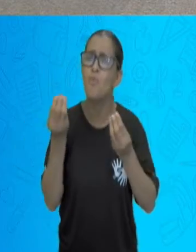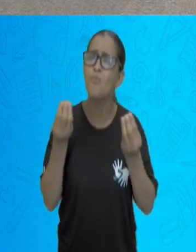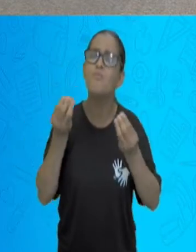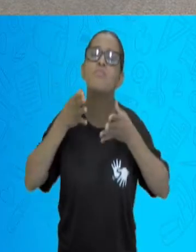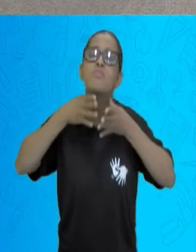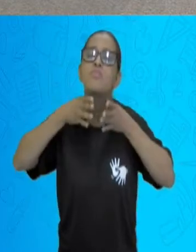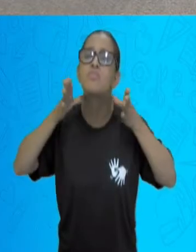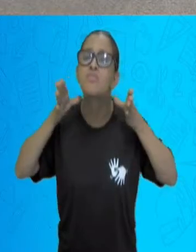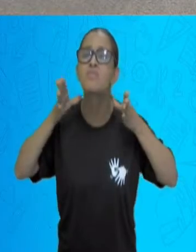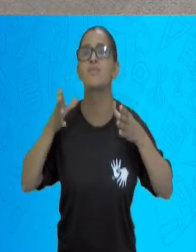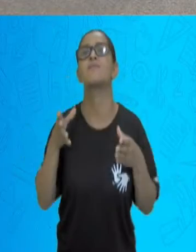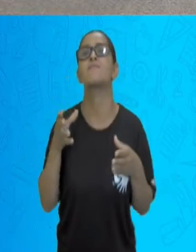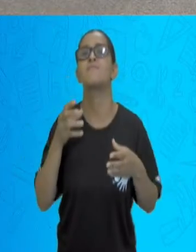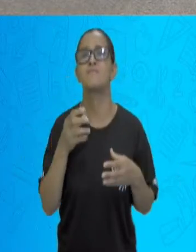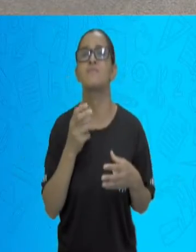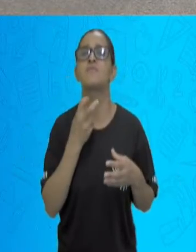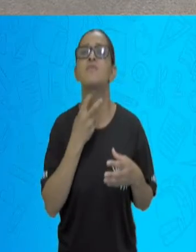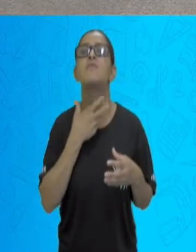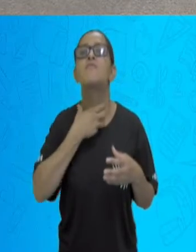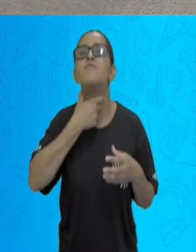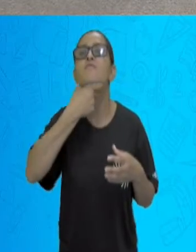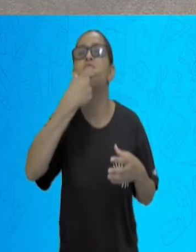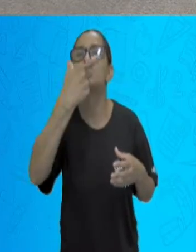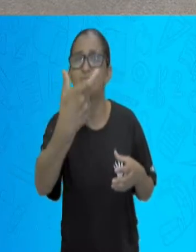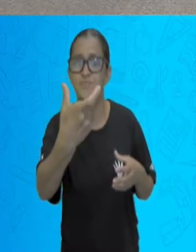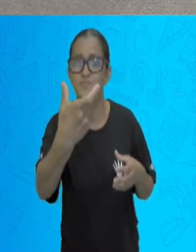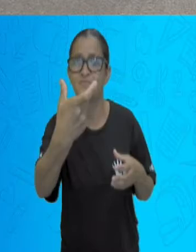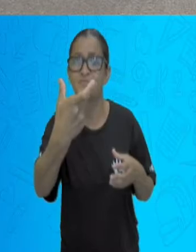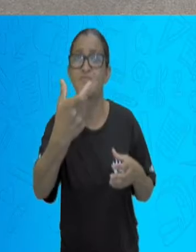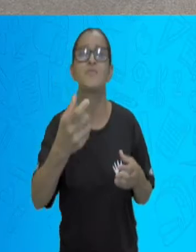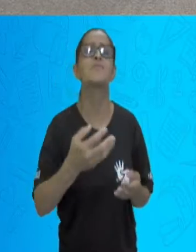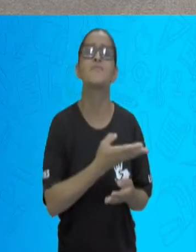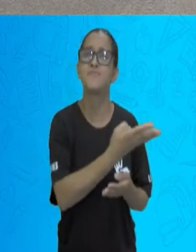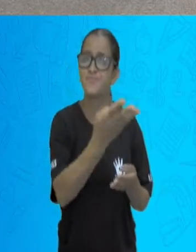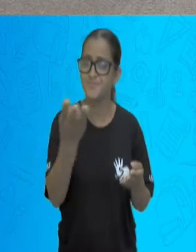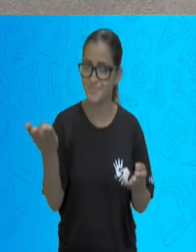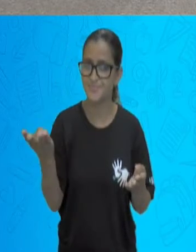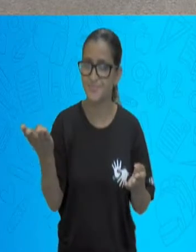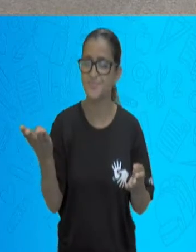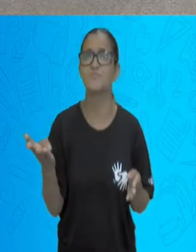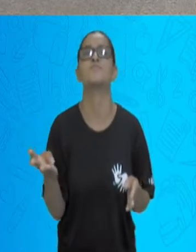sonorização desta fala, para que essa voz chegue até vocês.